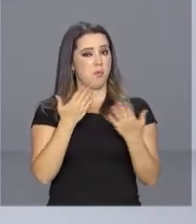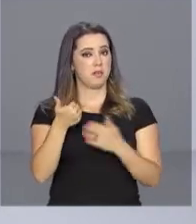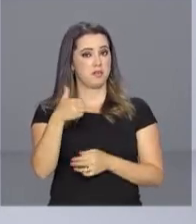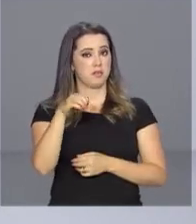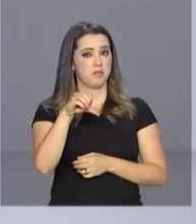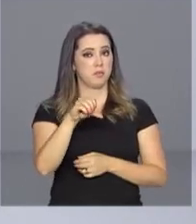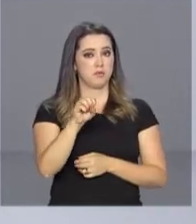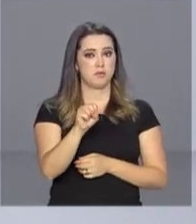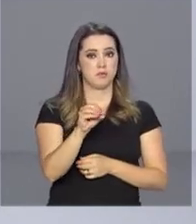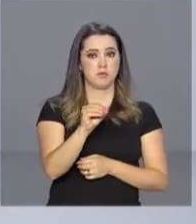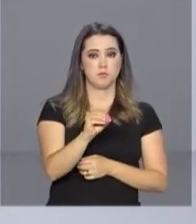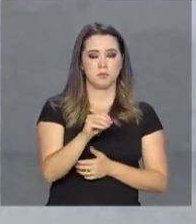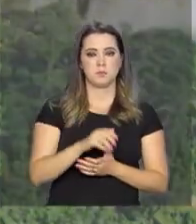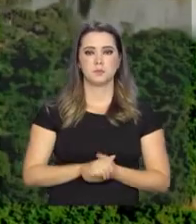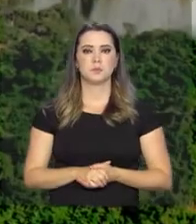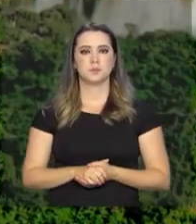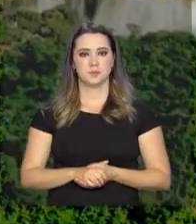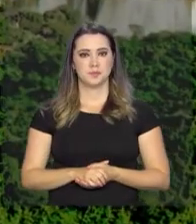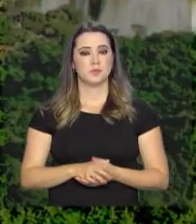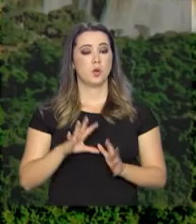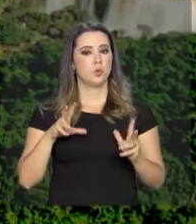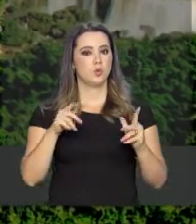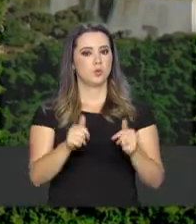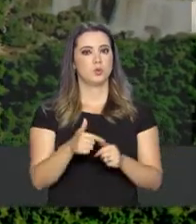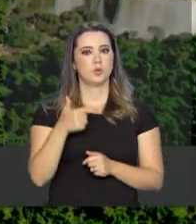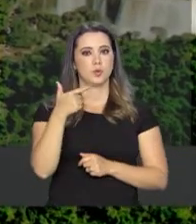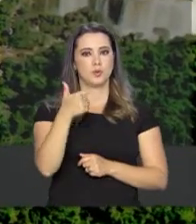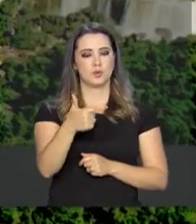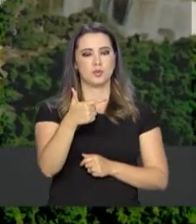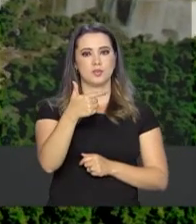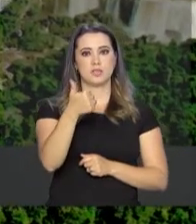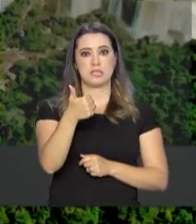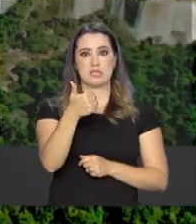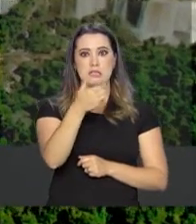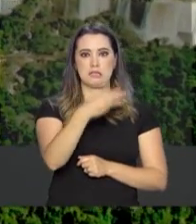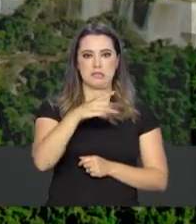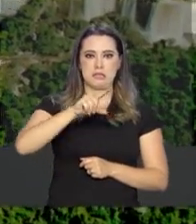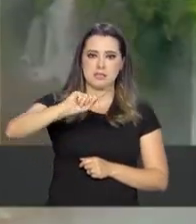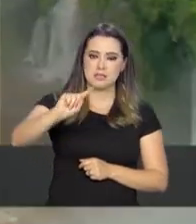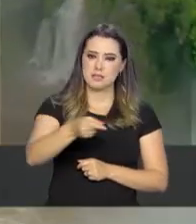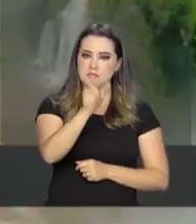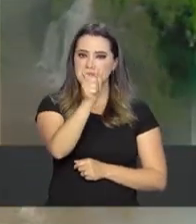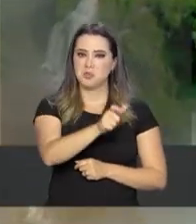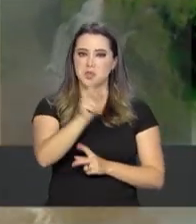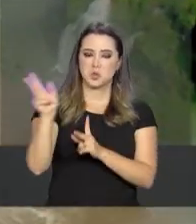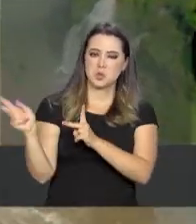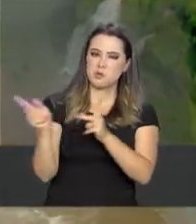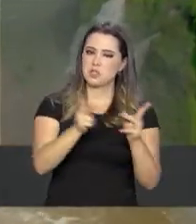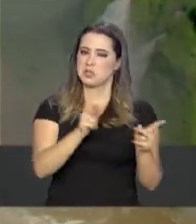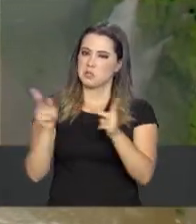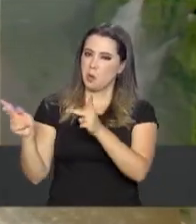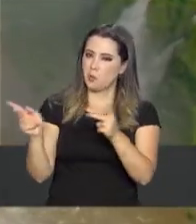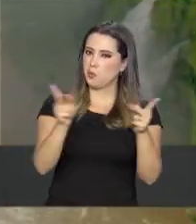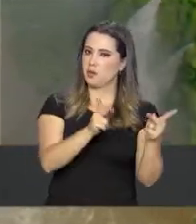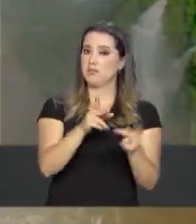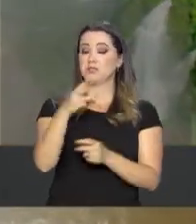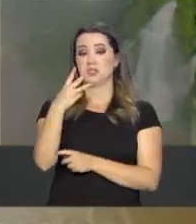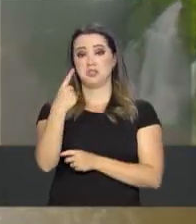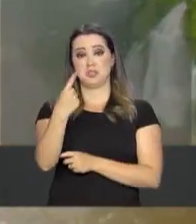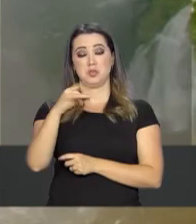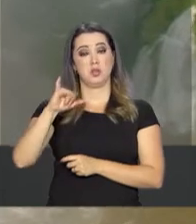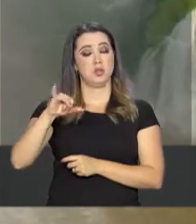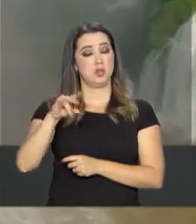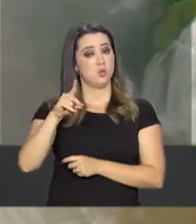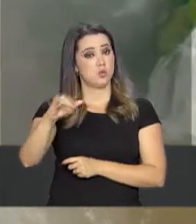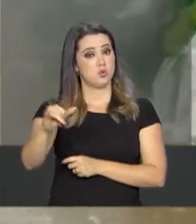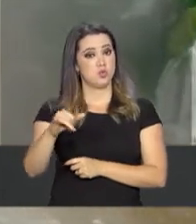em 1980. Ao todo, 213 mil pessoas passaram pela unidade nos 31 dias do mês.